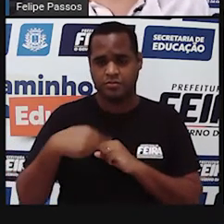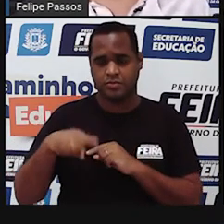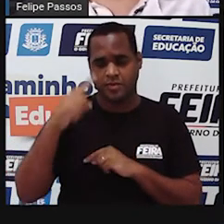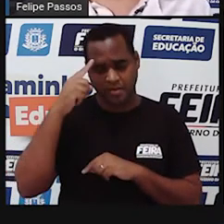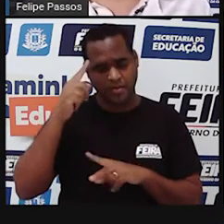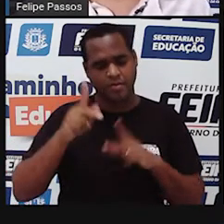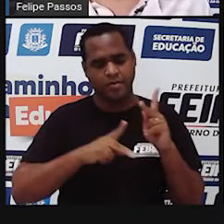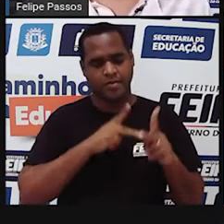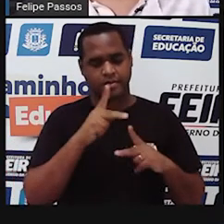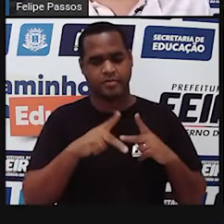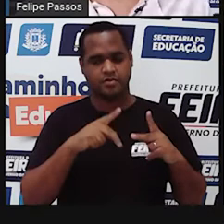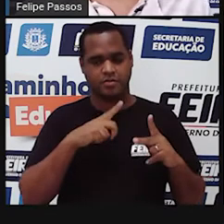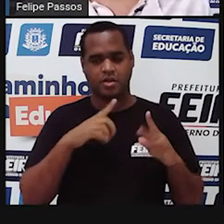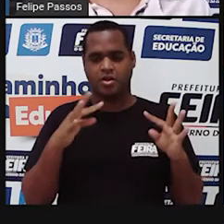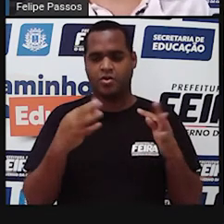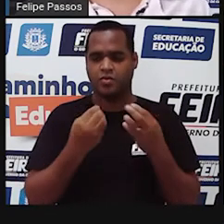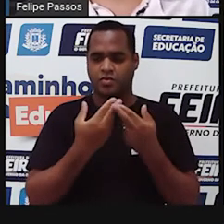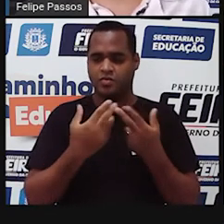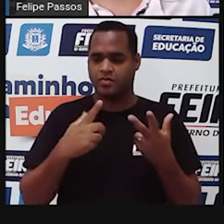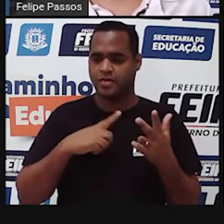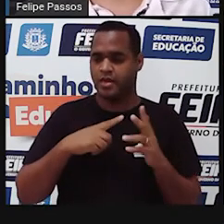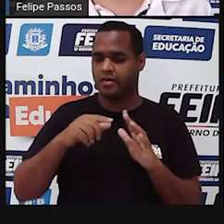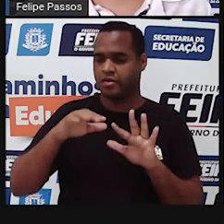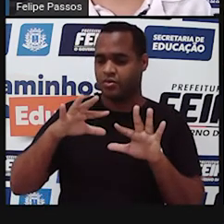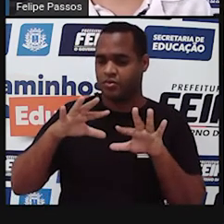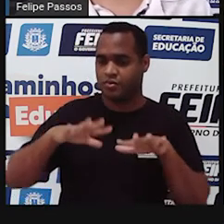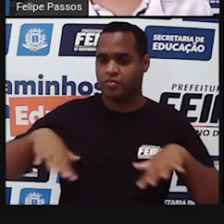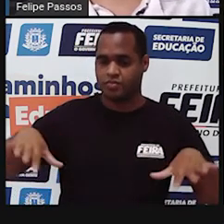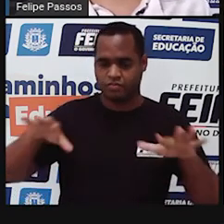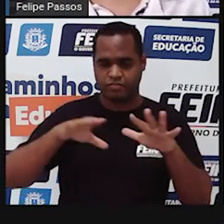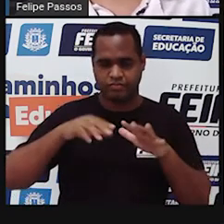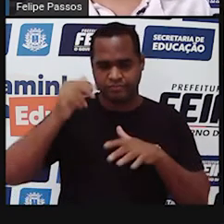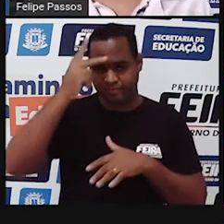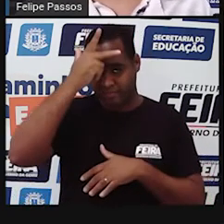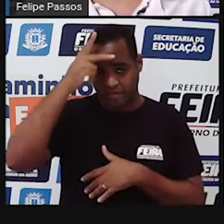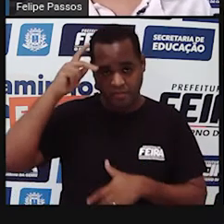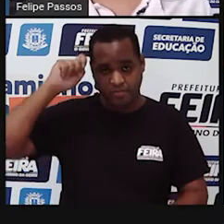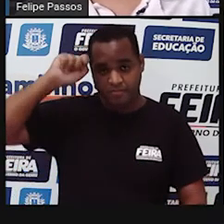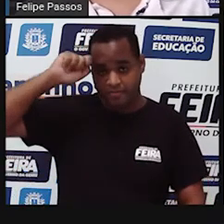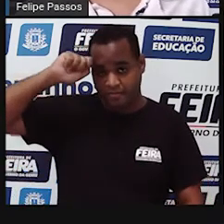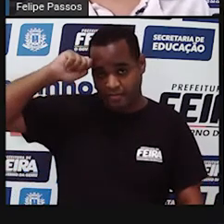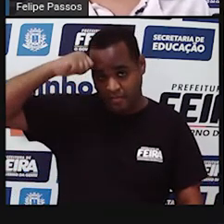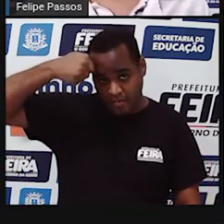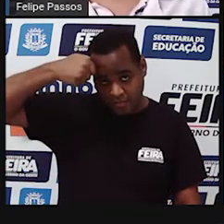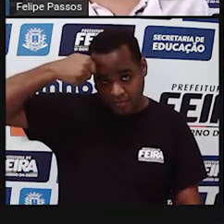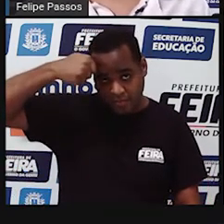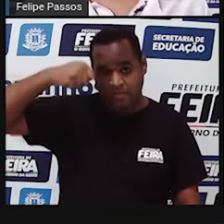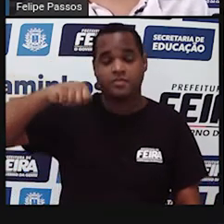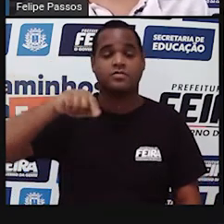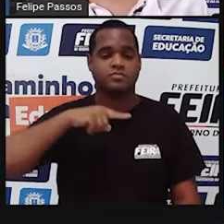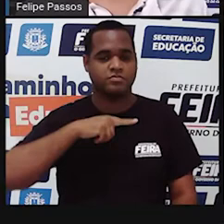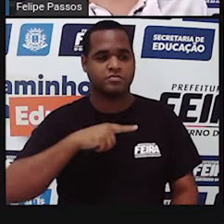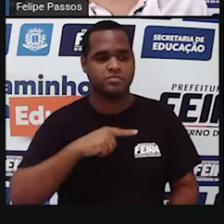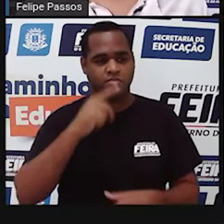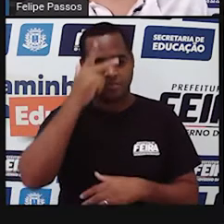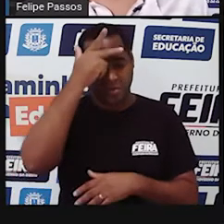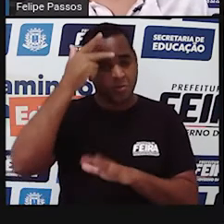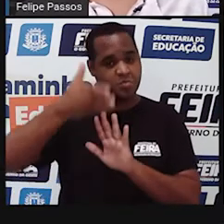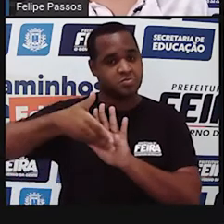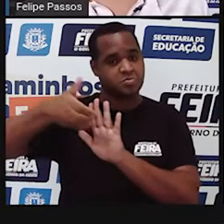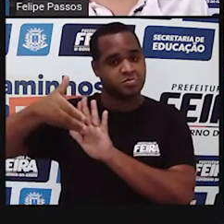população seja em grande quantidade composta de pessoas negras, essas pessoas elas são excluídas de